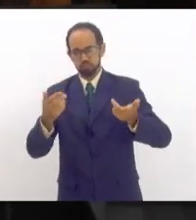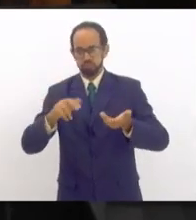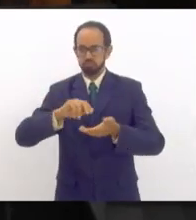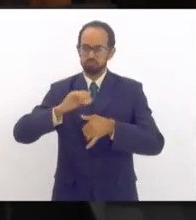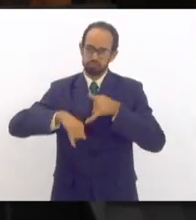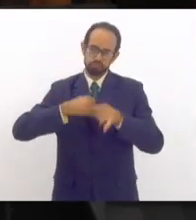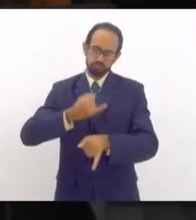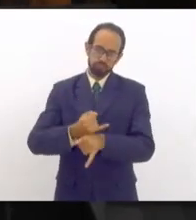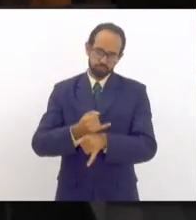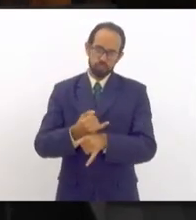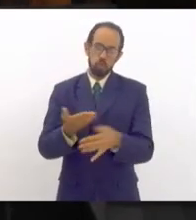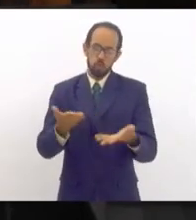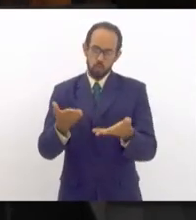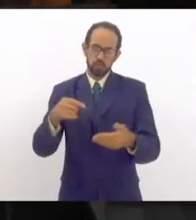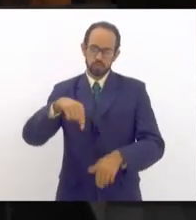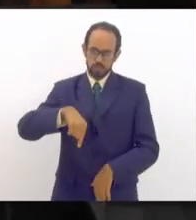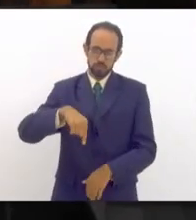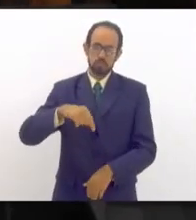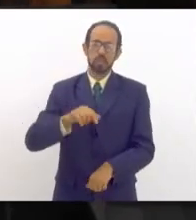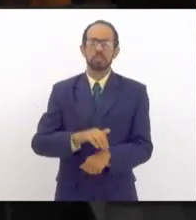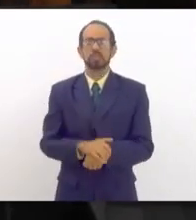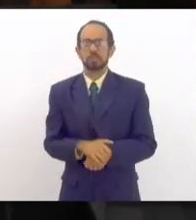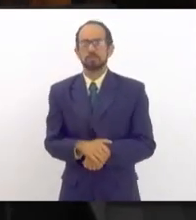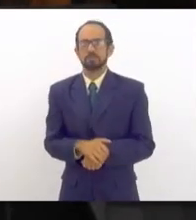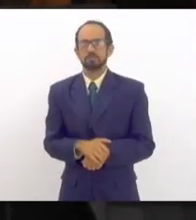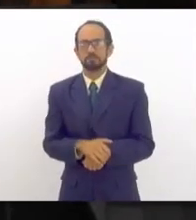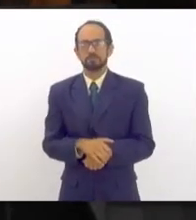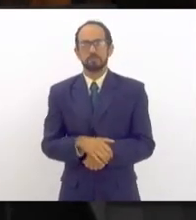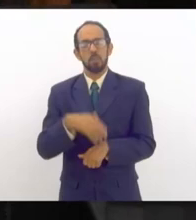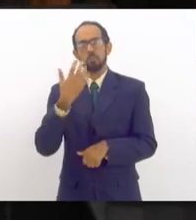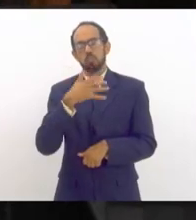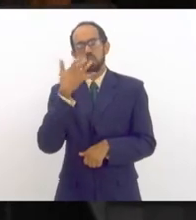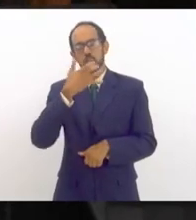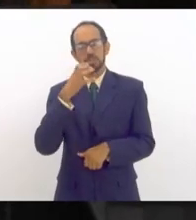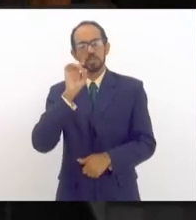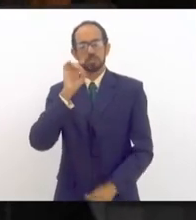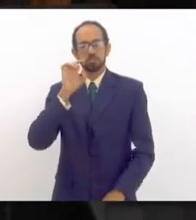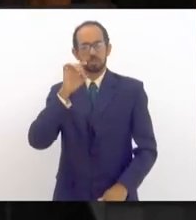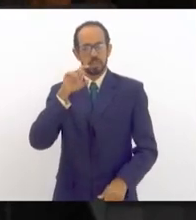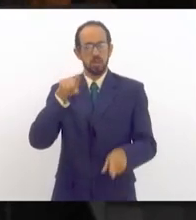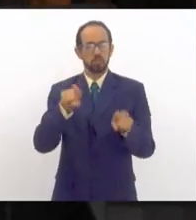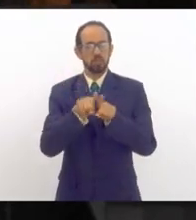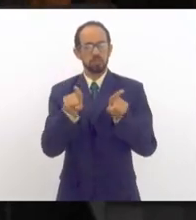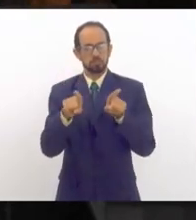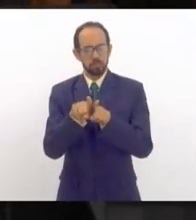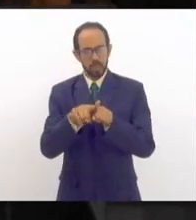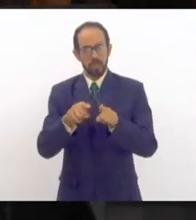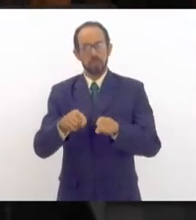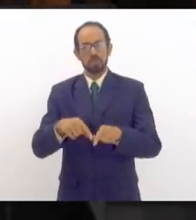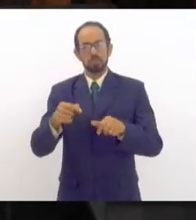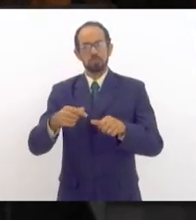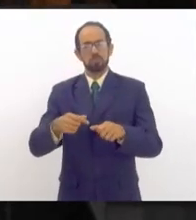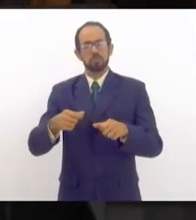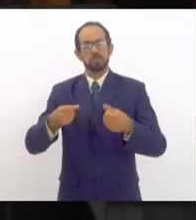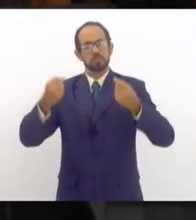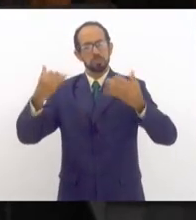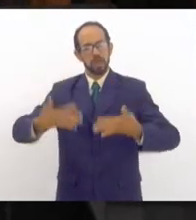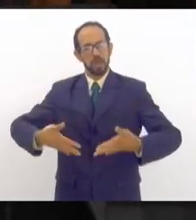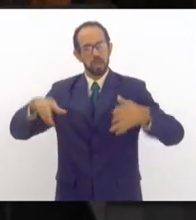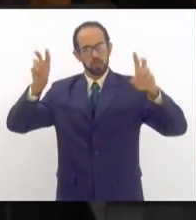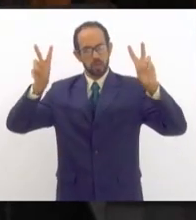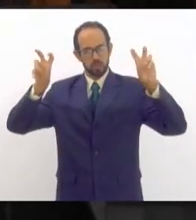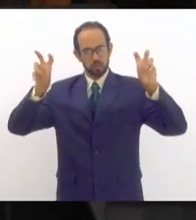internet hoje teremos aqui teremos músicas especial falando sobre o assunto vai